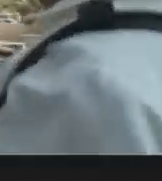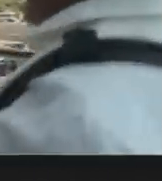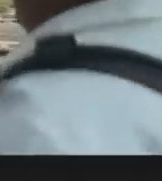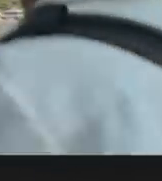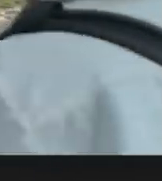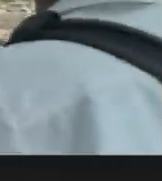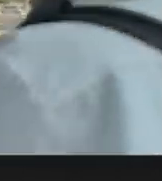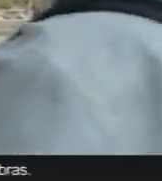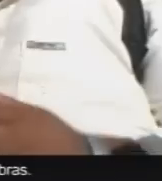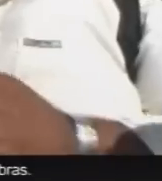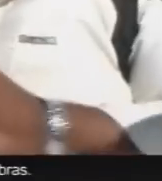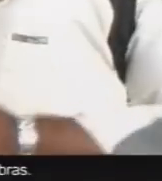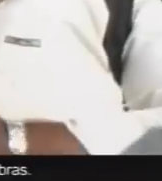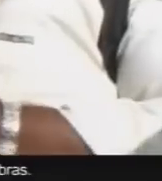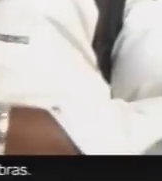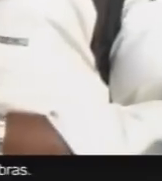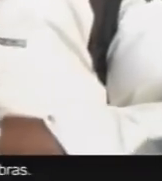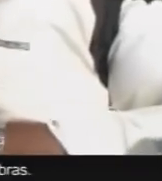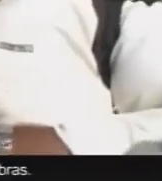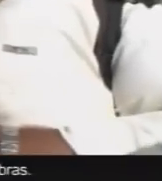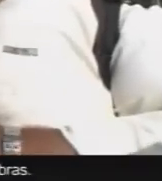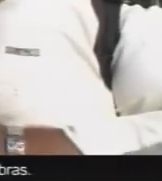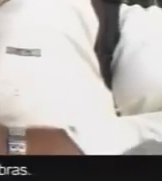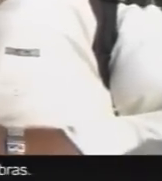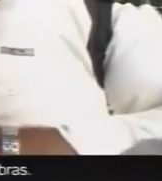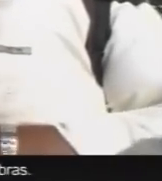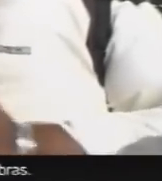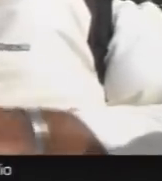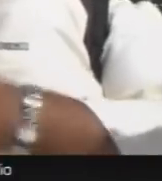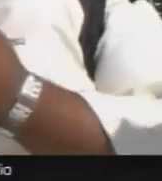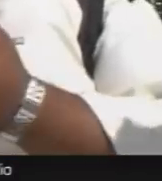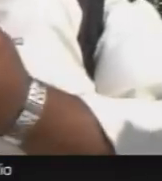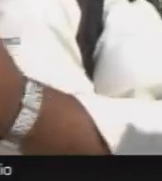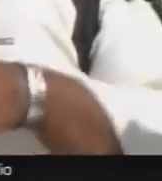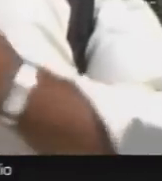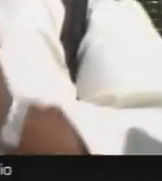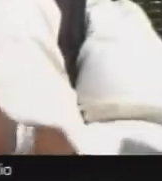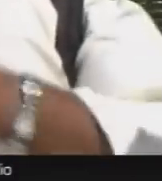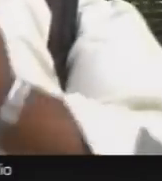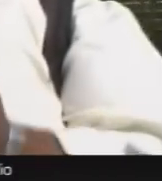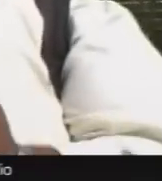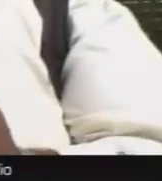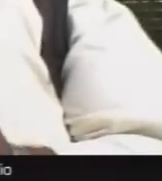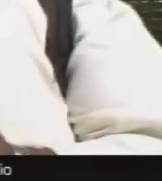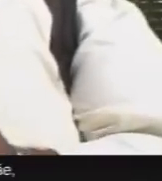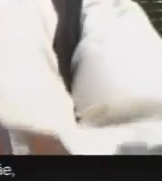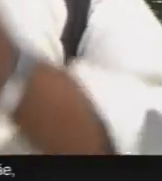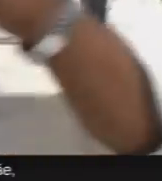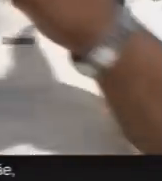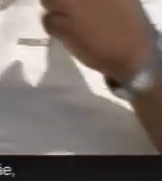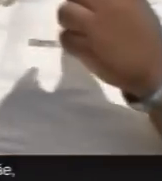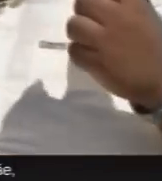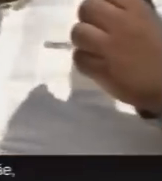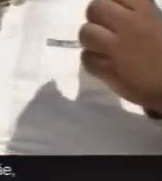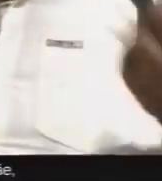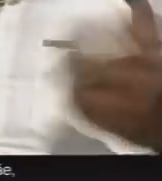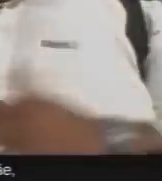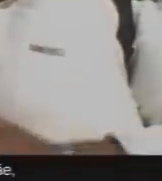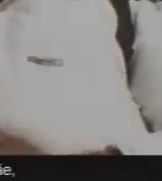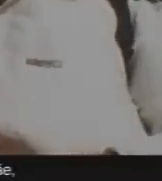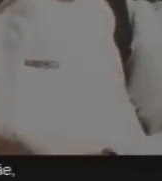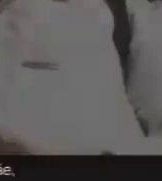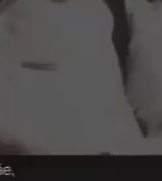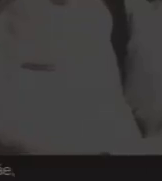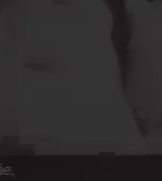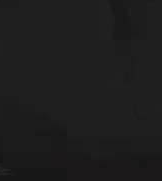do IBP. E aí nós fomos fazer reunião no prédio da Petrobras. Foi a primeira vez que eu entrava nesse prédio, depois desse dia que